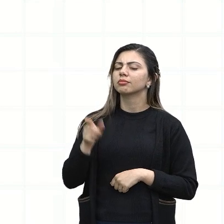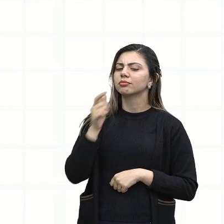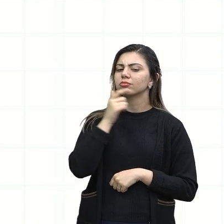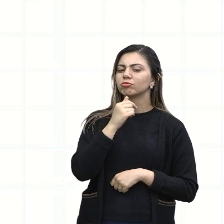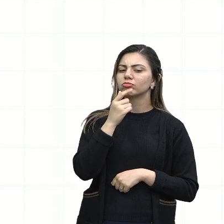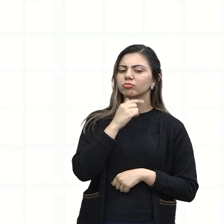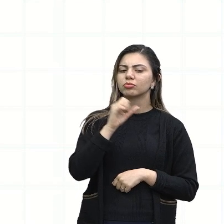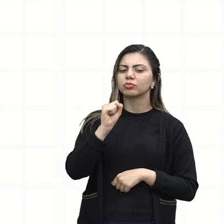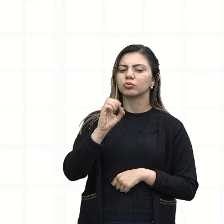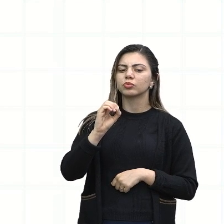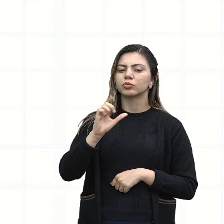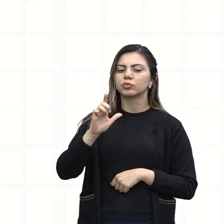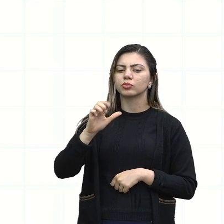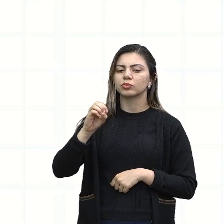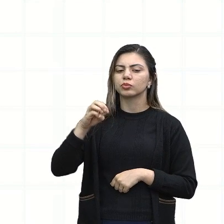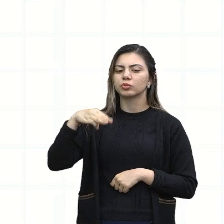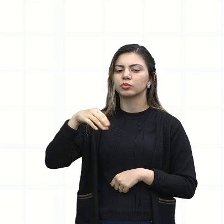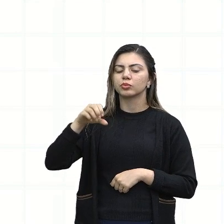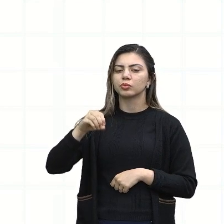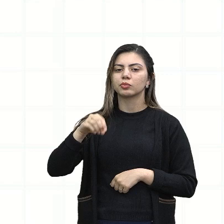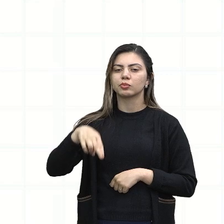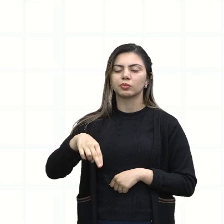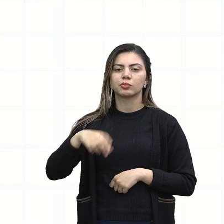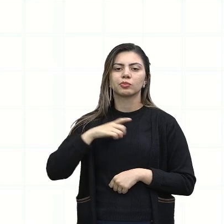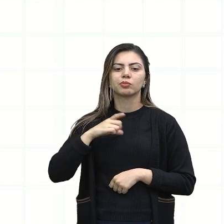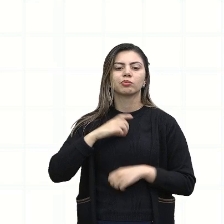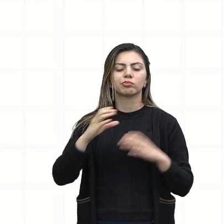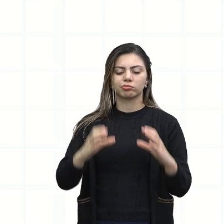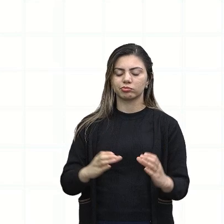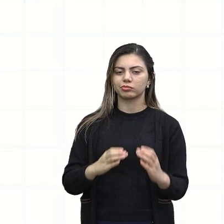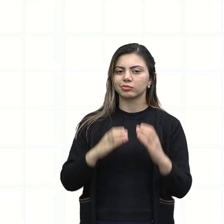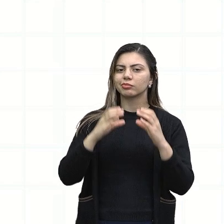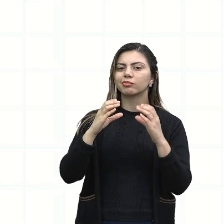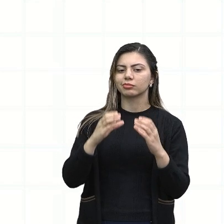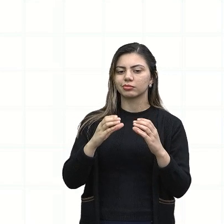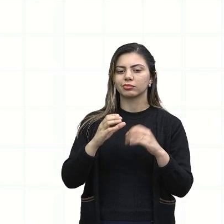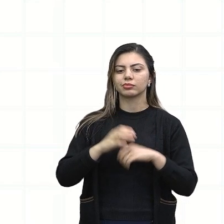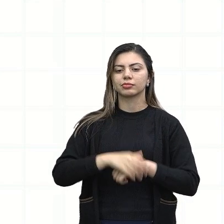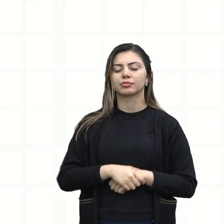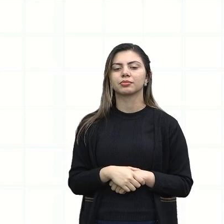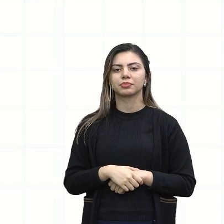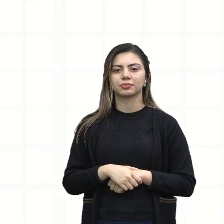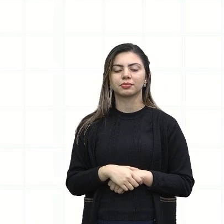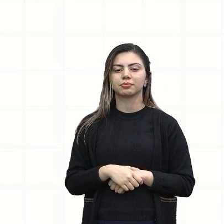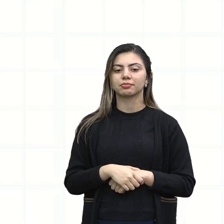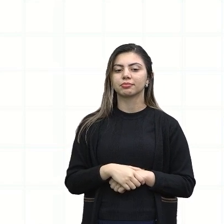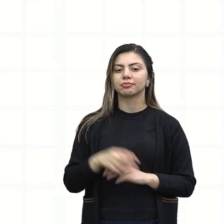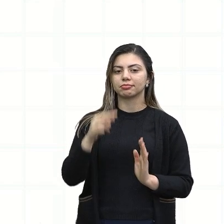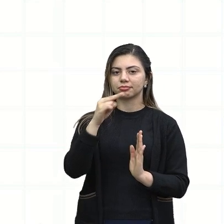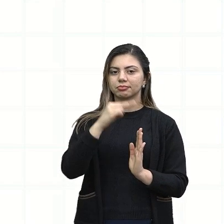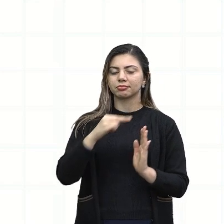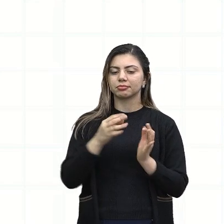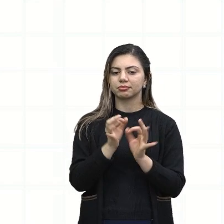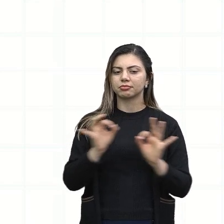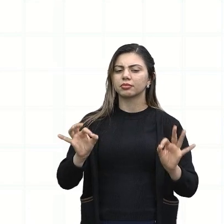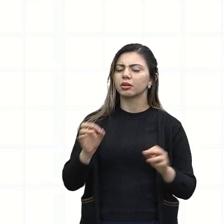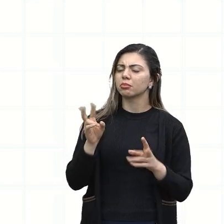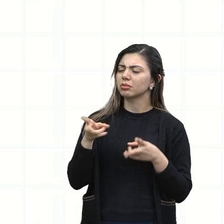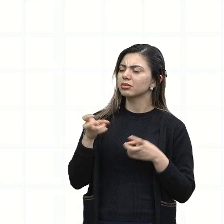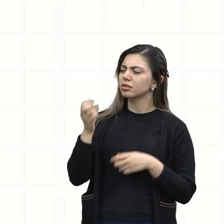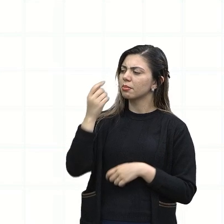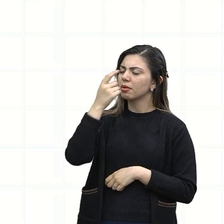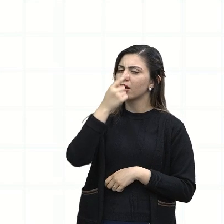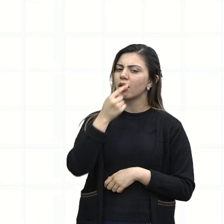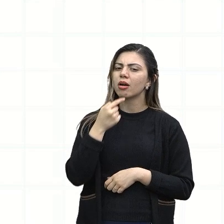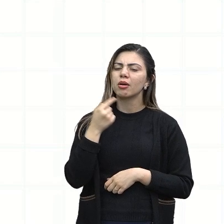com sandwich na mão, sandwich in the hand, but he's a little sad, ele tá um pouco triste, não